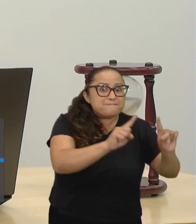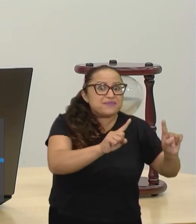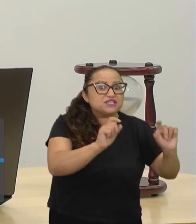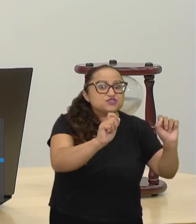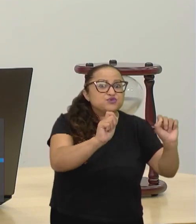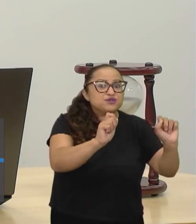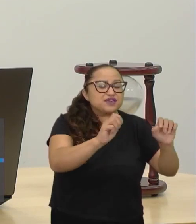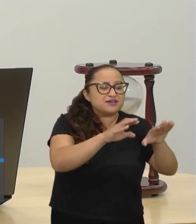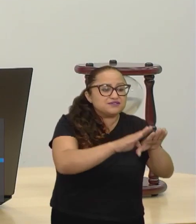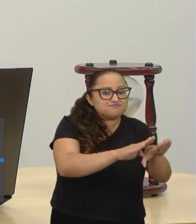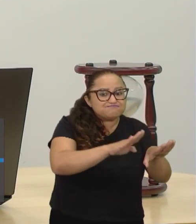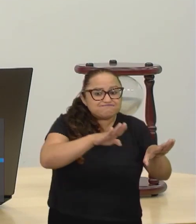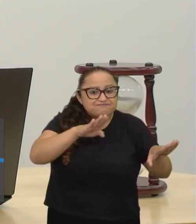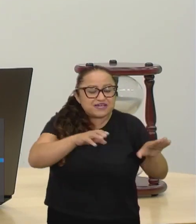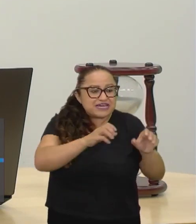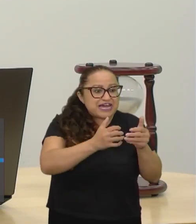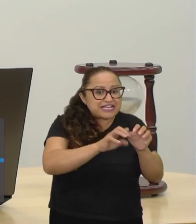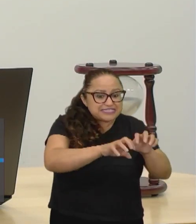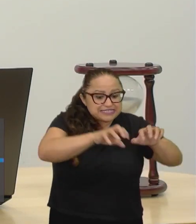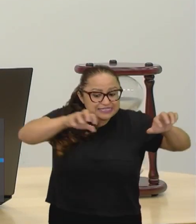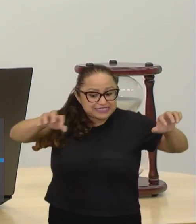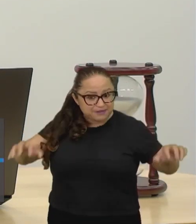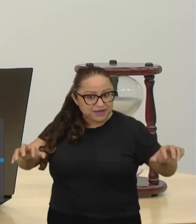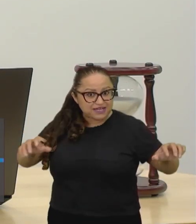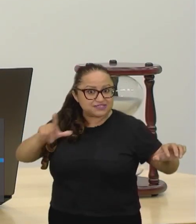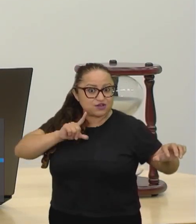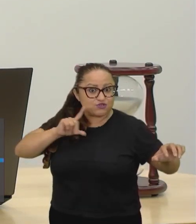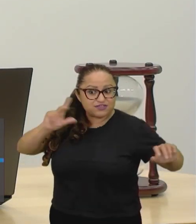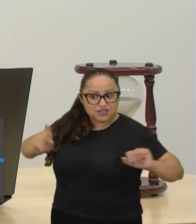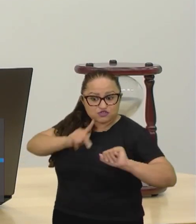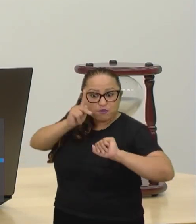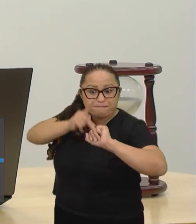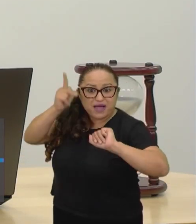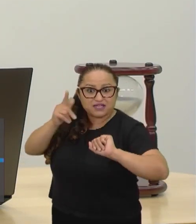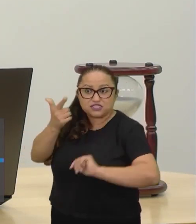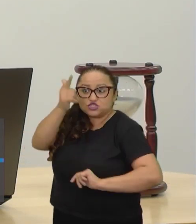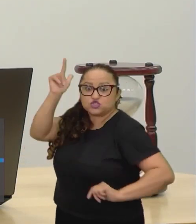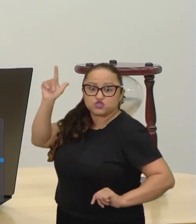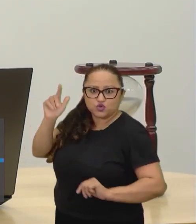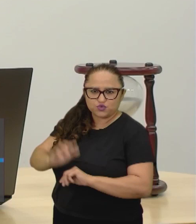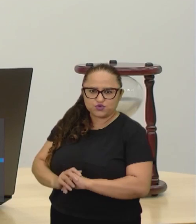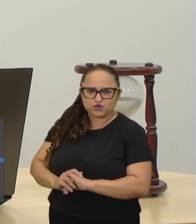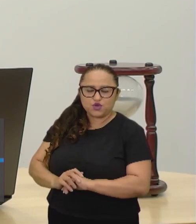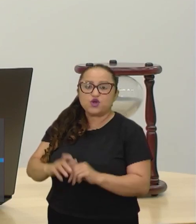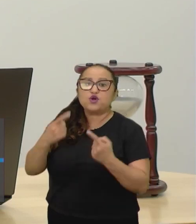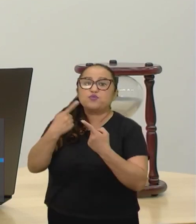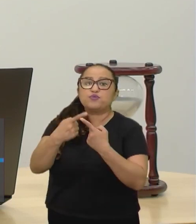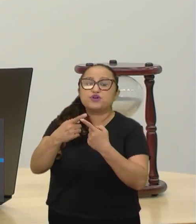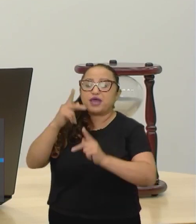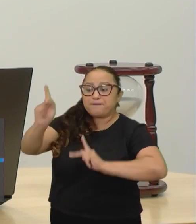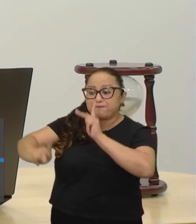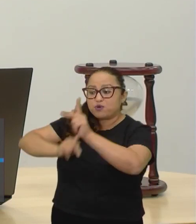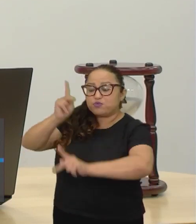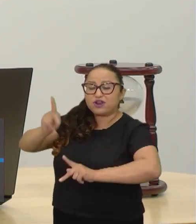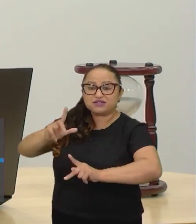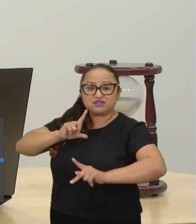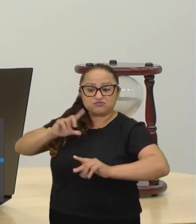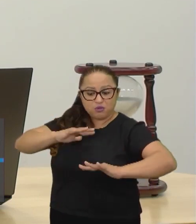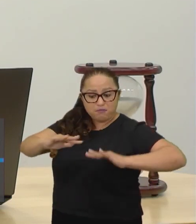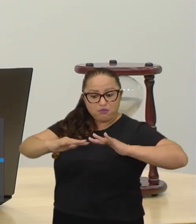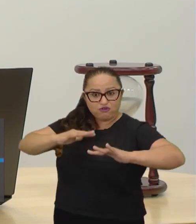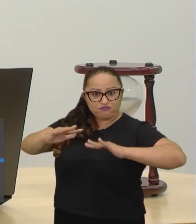pois os povos ali da Ásia e da África também lutaram para que isso acontecesse. A gente teve alguns